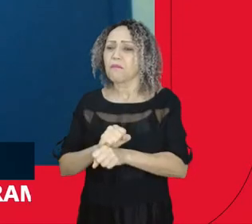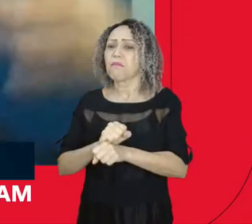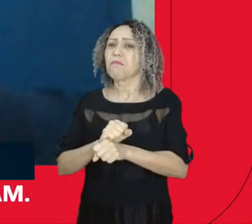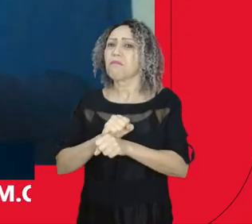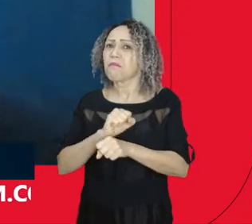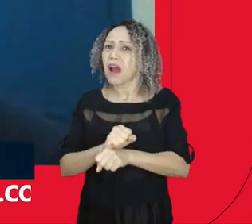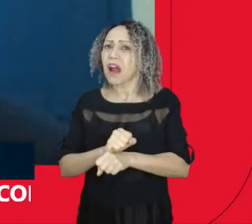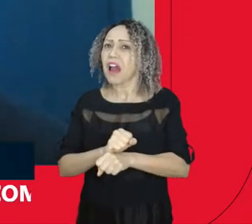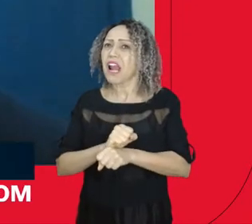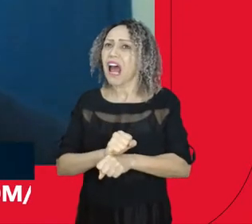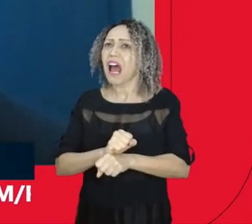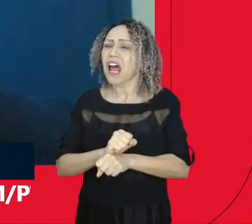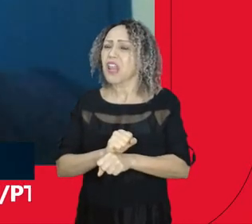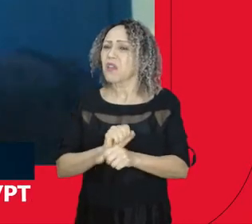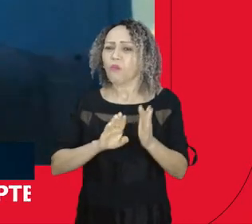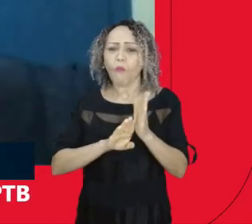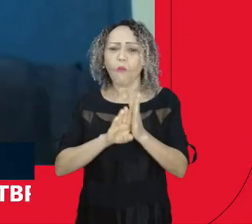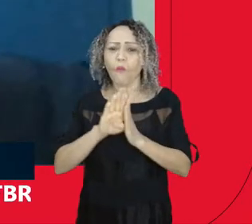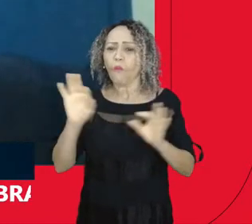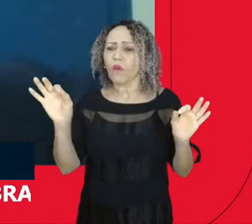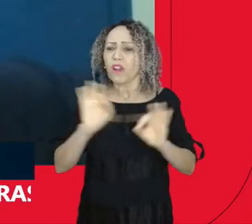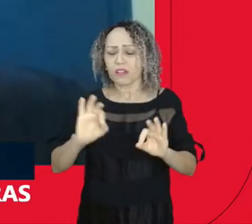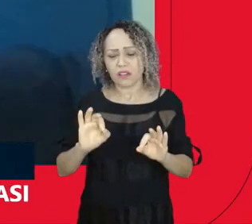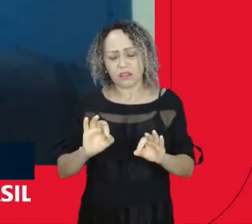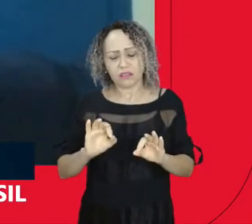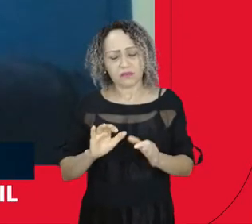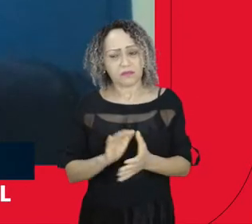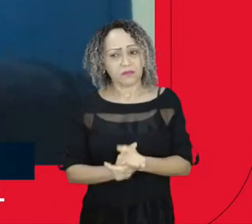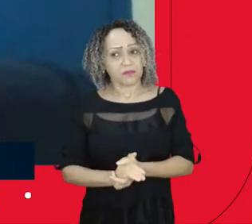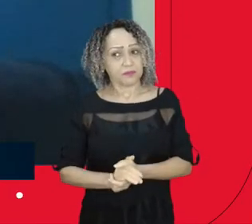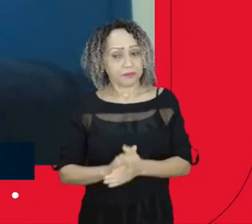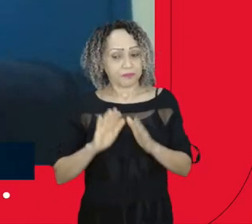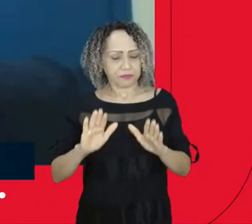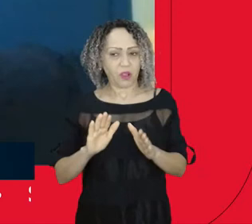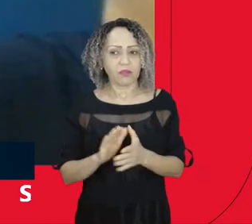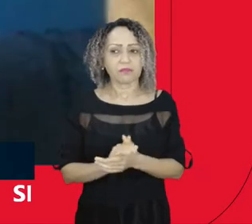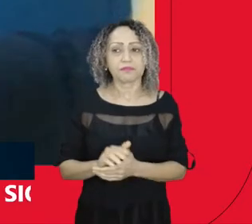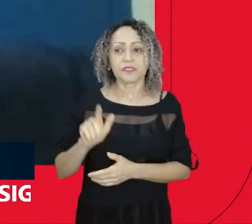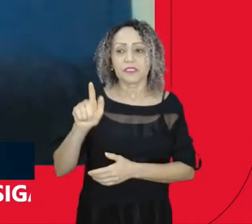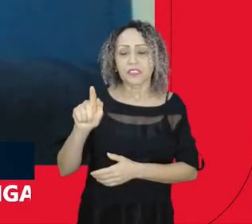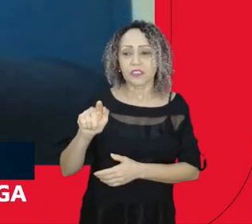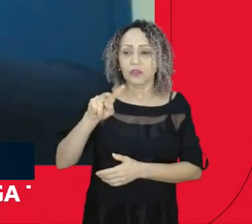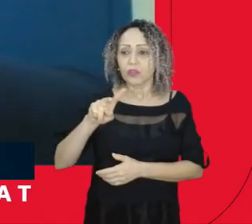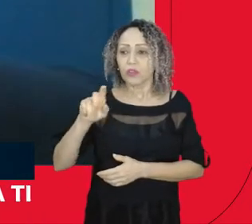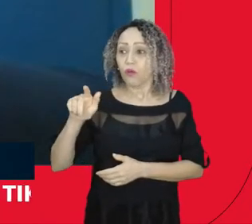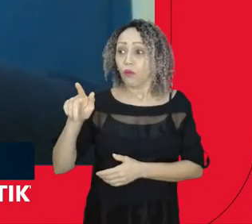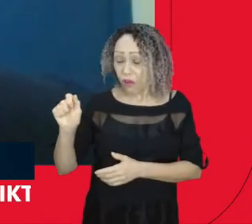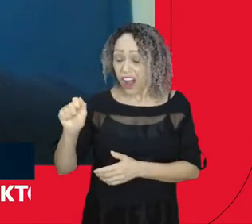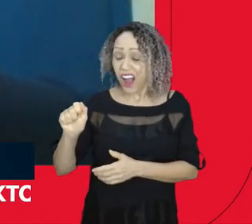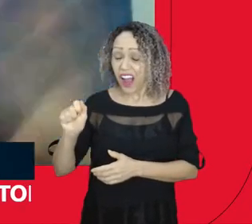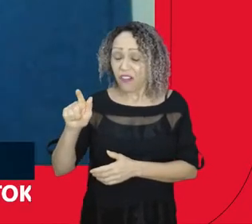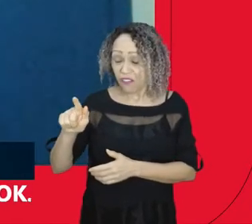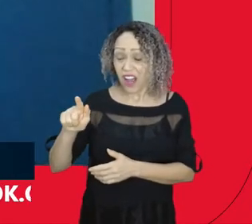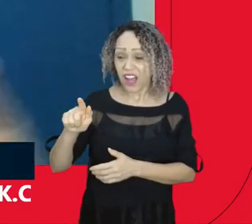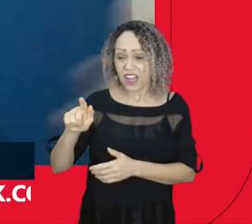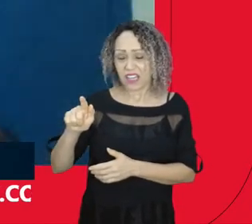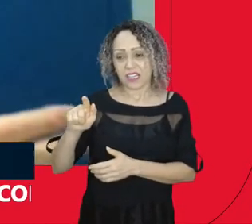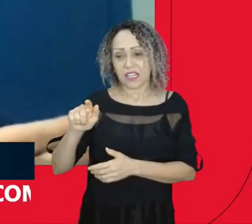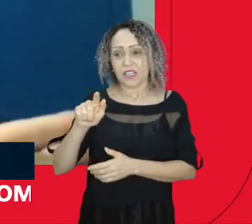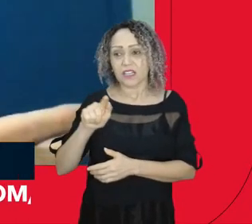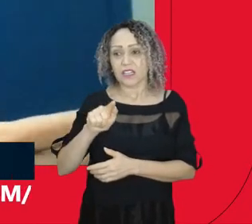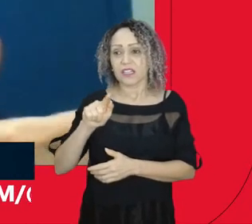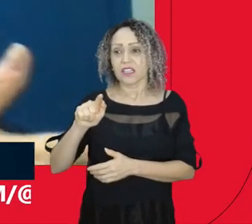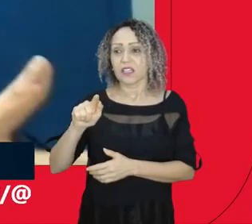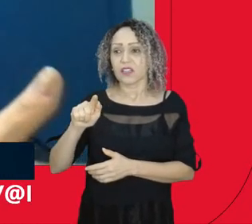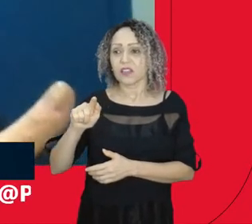merenda está baixo, é culpa do Getúlio Vargas, que foi quem criou o programa de merenda escolar na década de 50, né? Então, eles dizem,